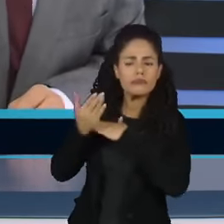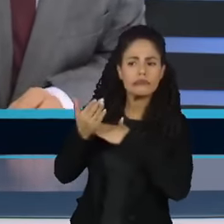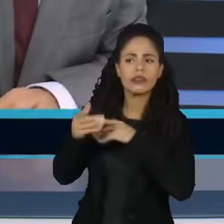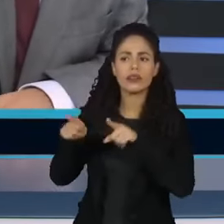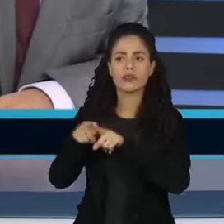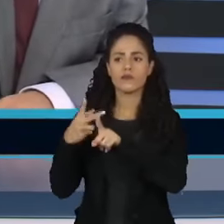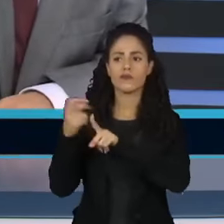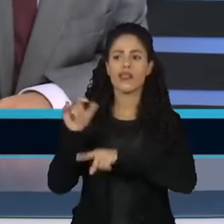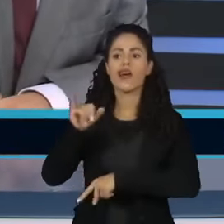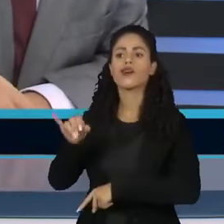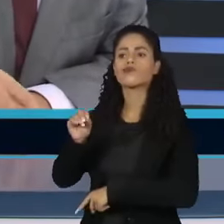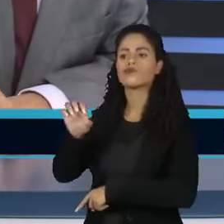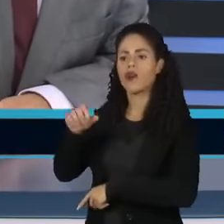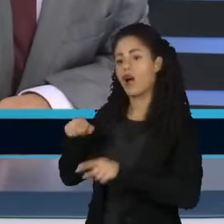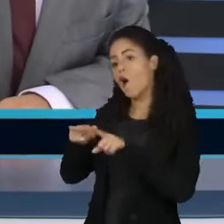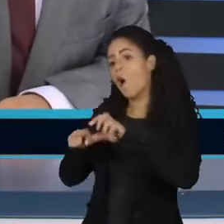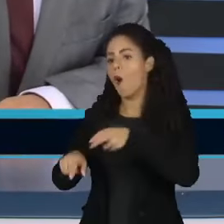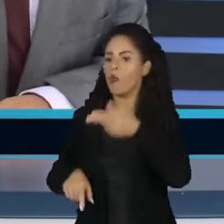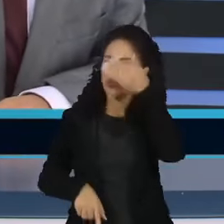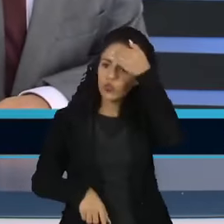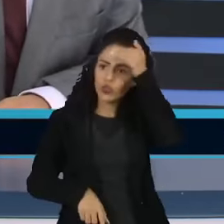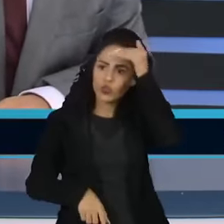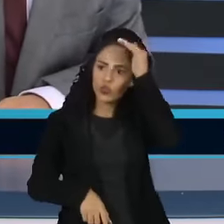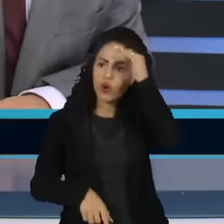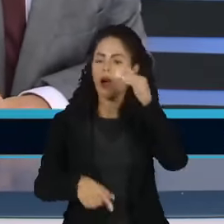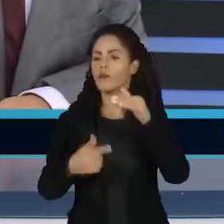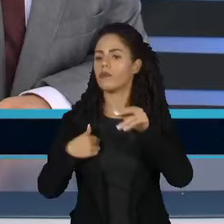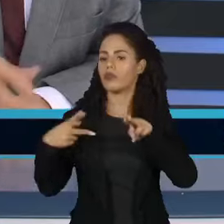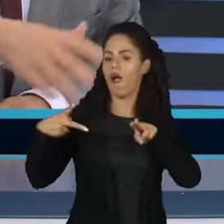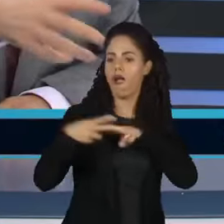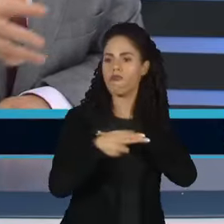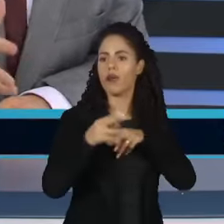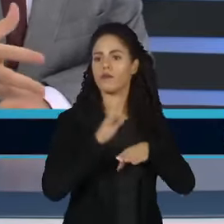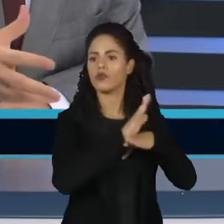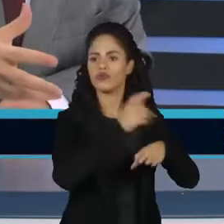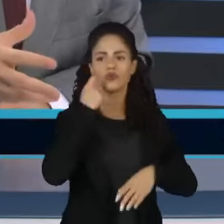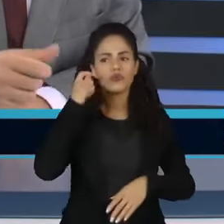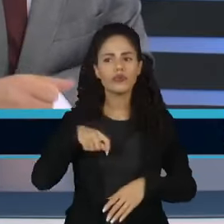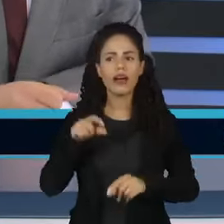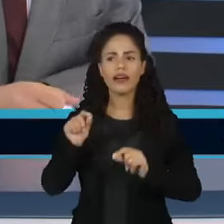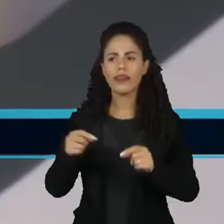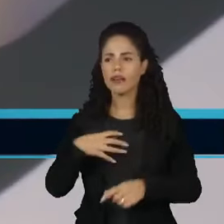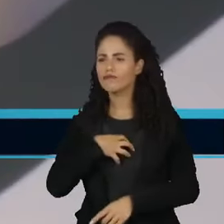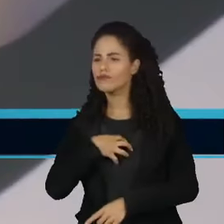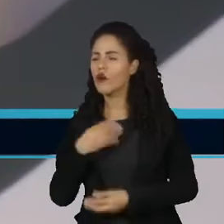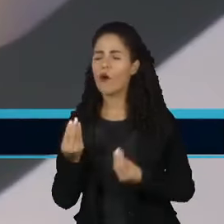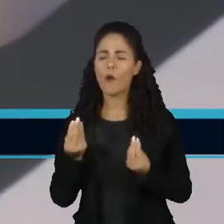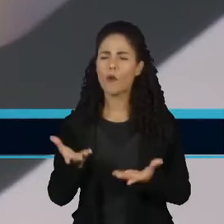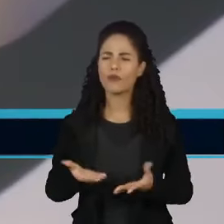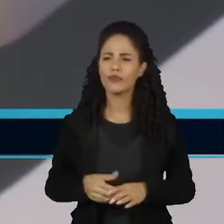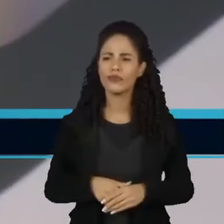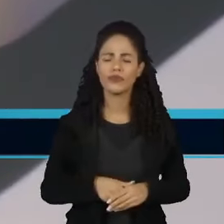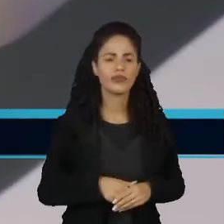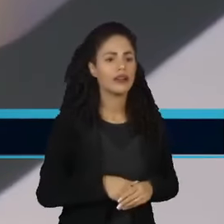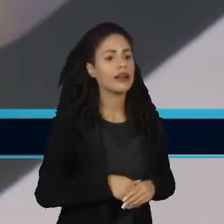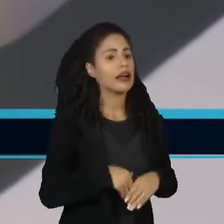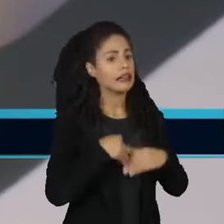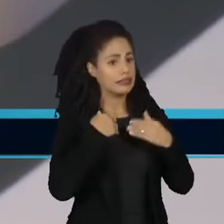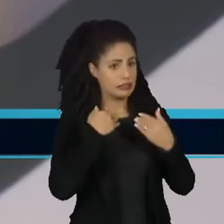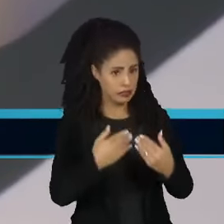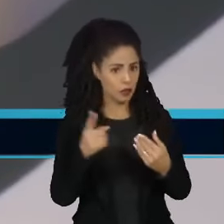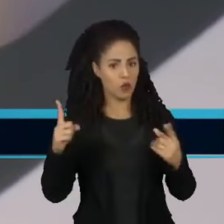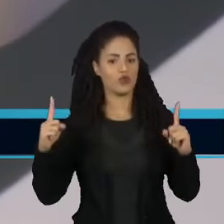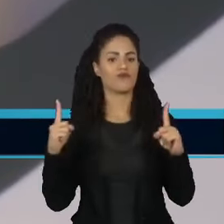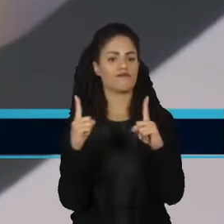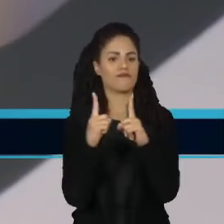vitória do Trump nos Estados Unidos, que pode levar a um corte do apoio à Ucrânia. Faz sentido isso? É, na verdade, esse encontro que o